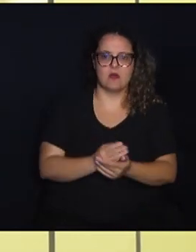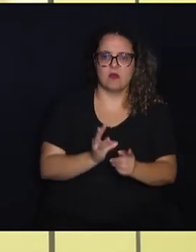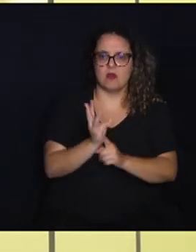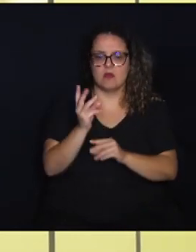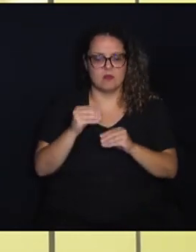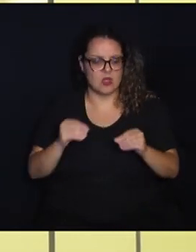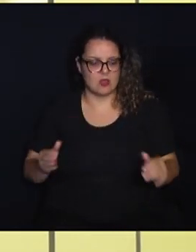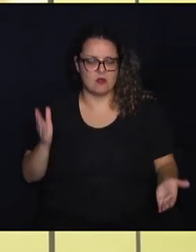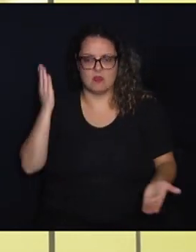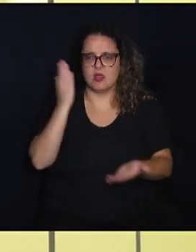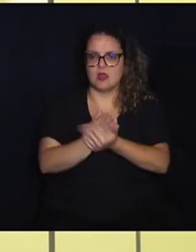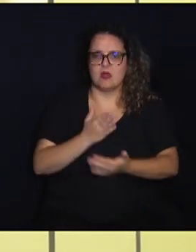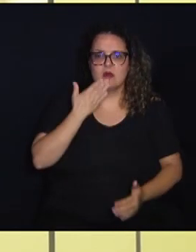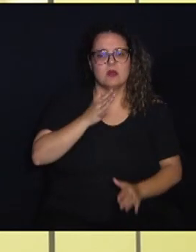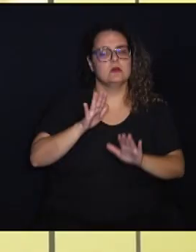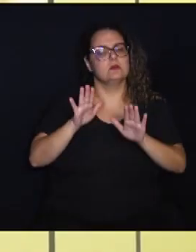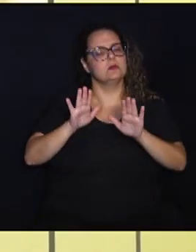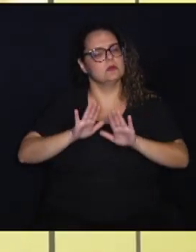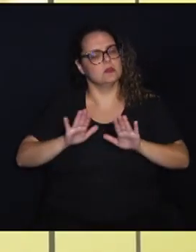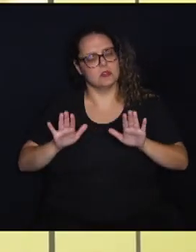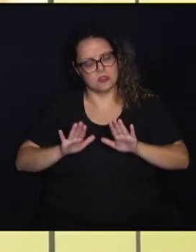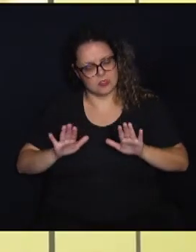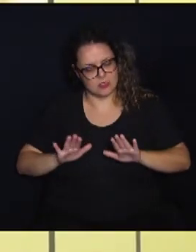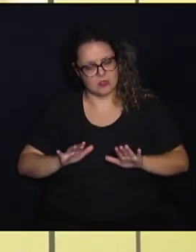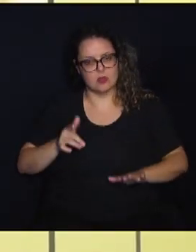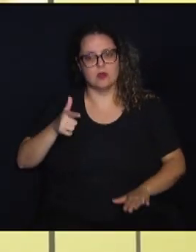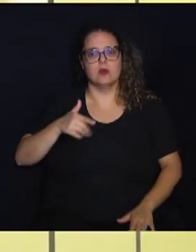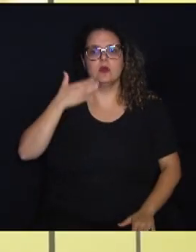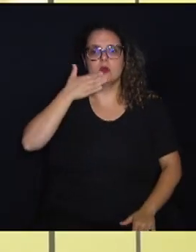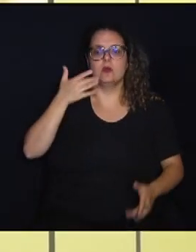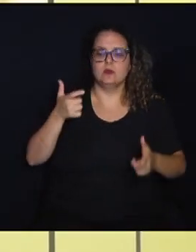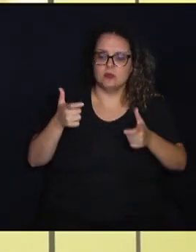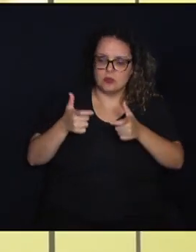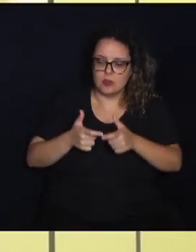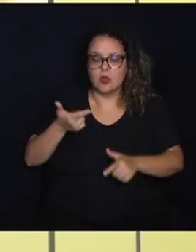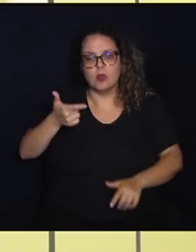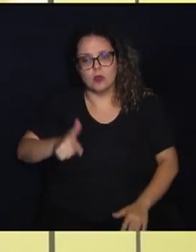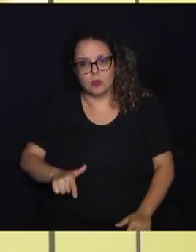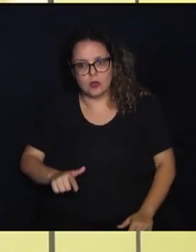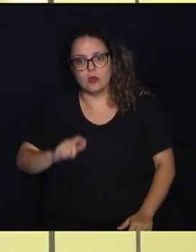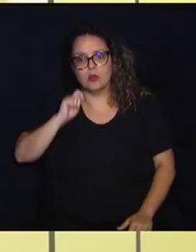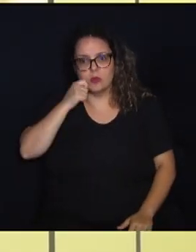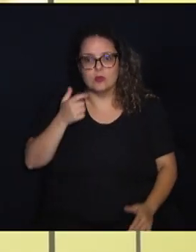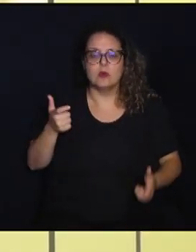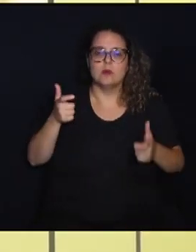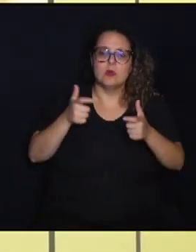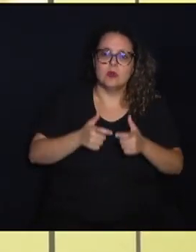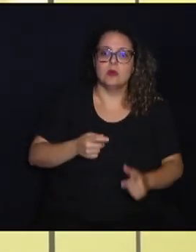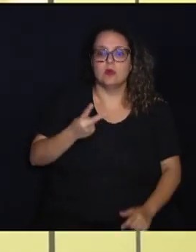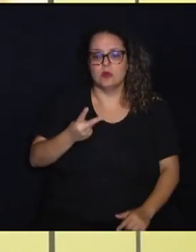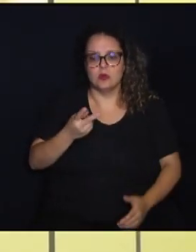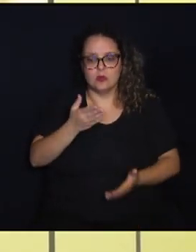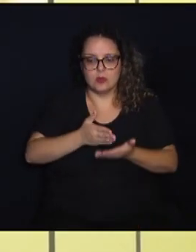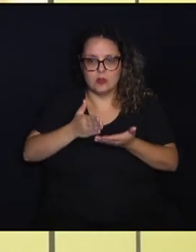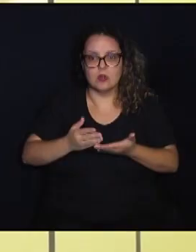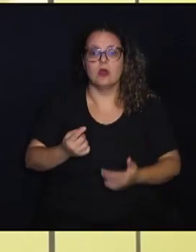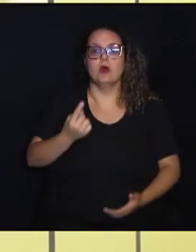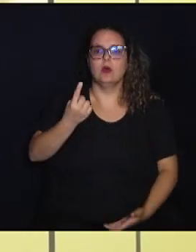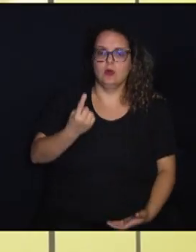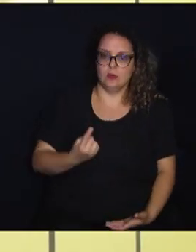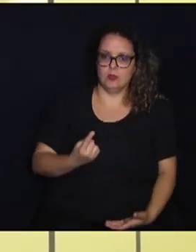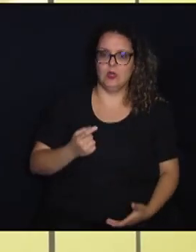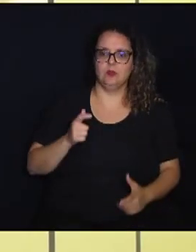Não. Mantém o açúcar, reduz. Mantém o pãozinho lá, em vez de 2 fatias, 1.